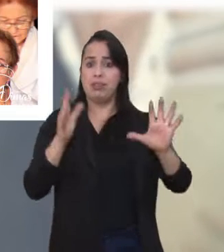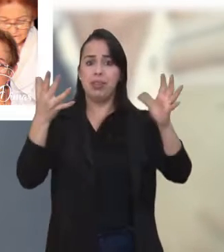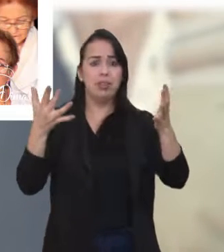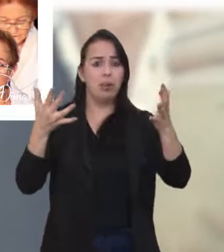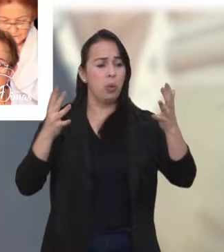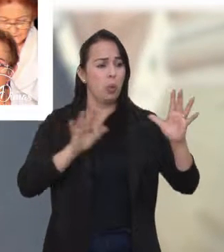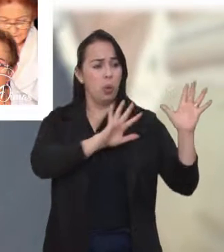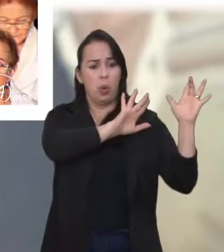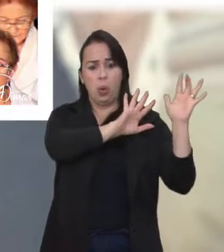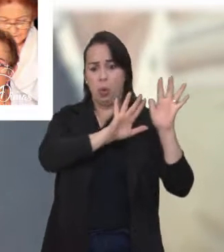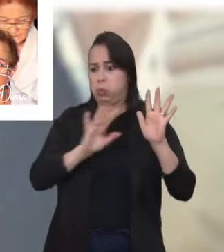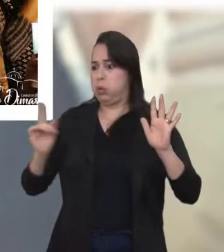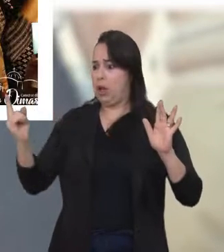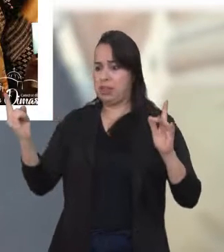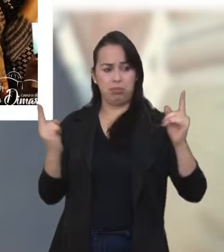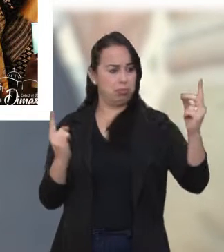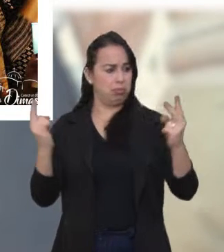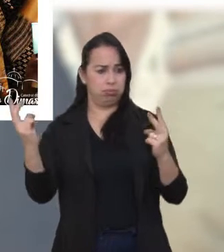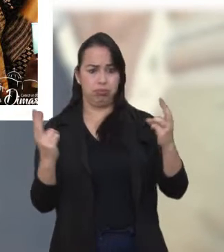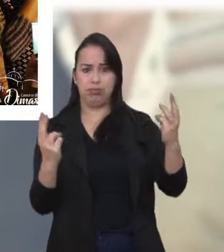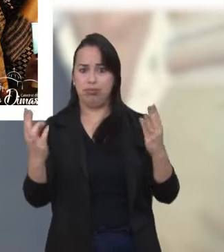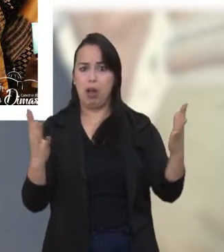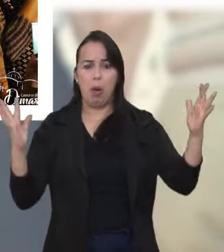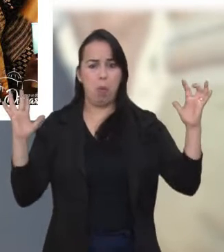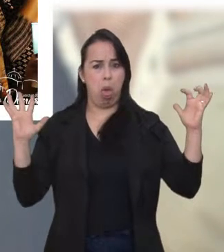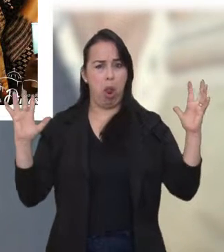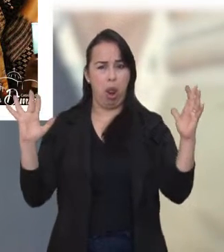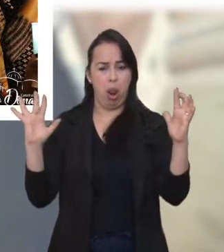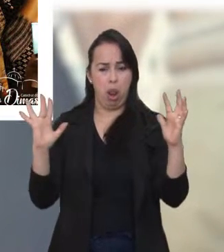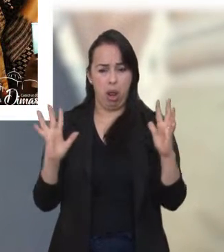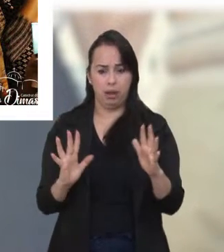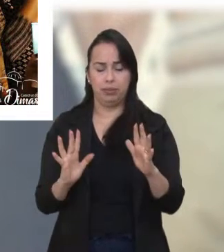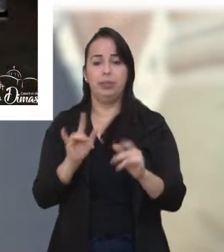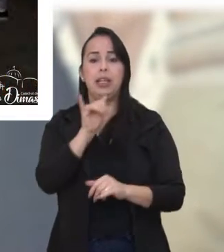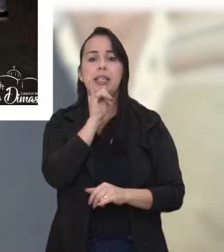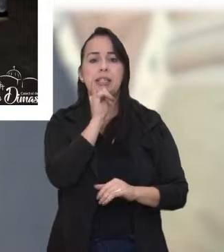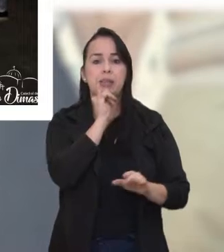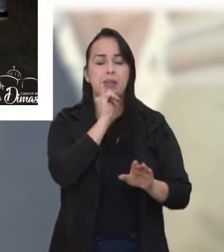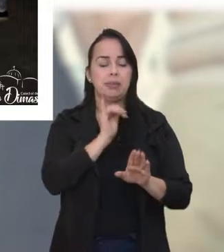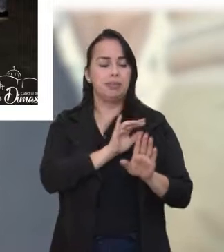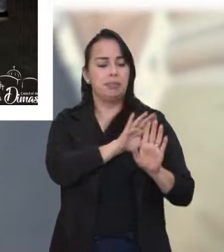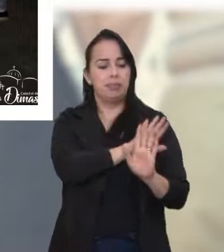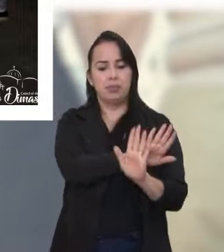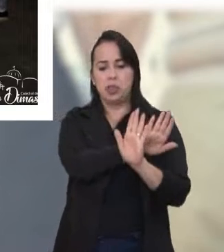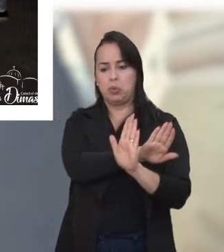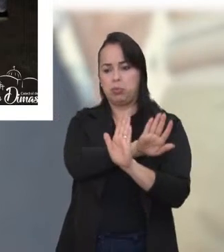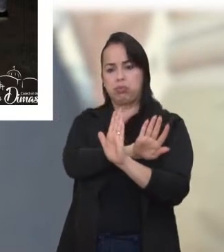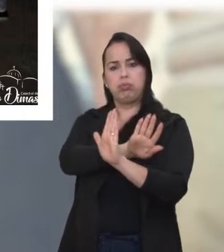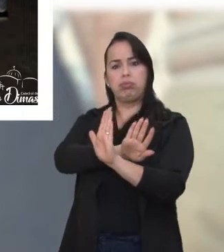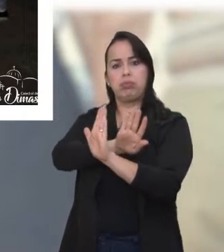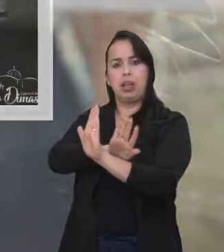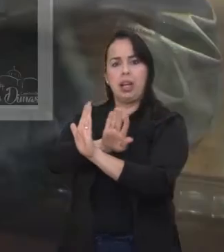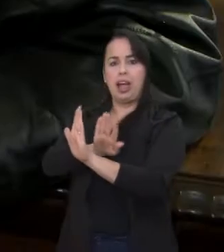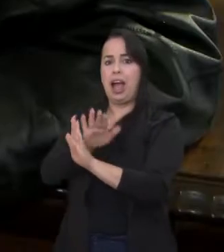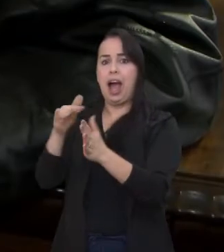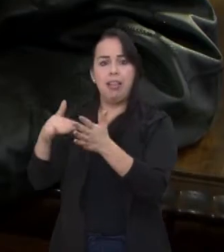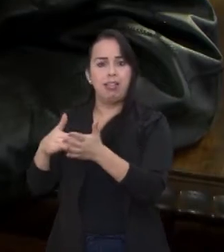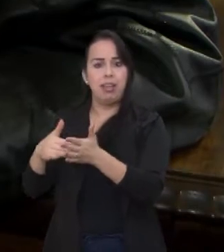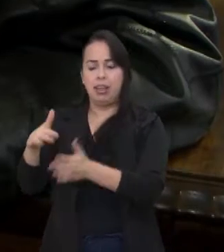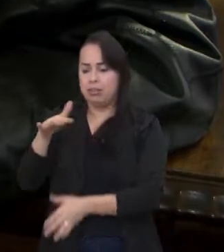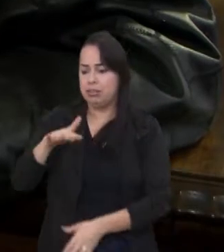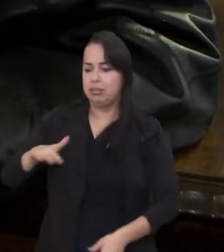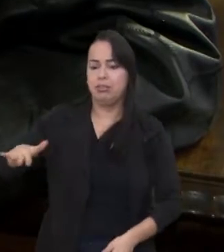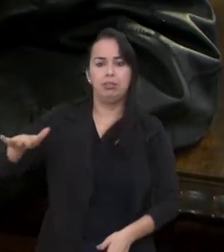lugar, sabe? Vinha bastante gente, a procissão saía lá de São Dimas e vinha até aqui, a procissão no